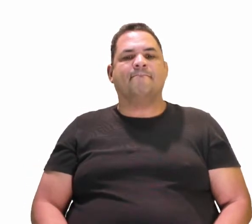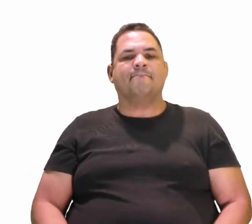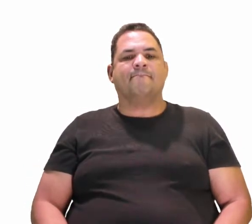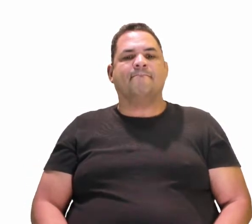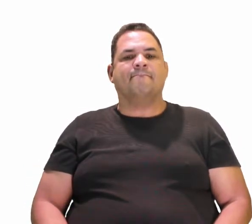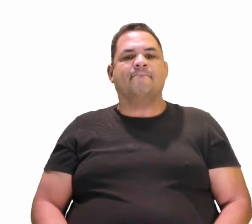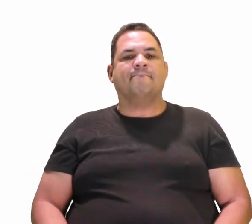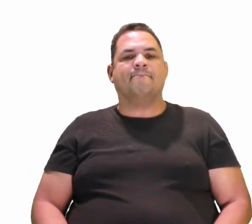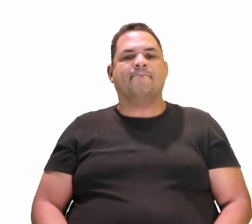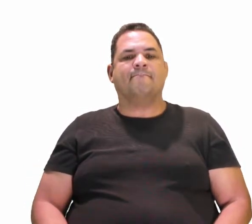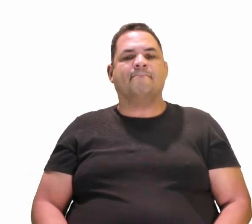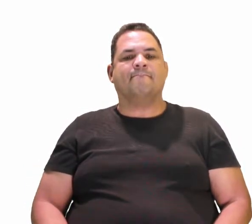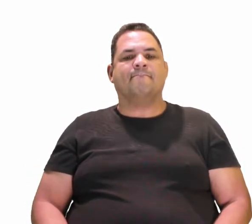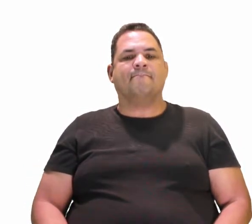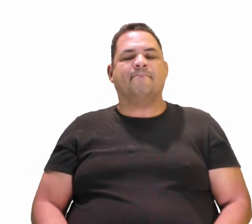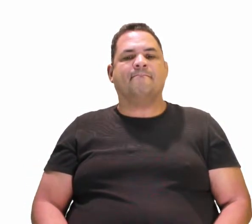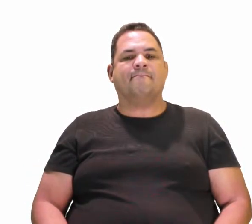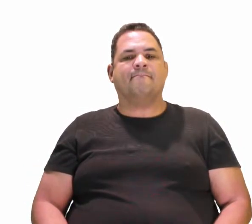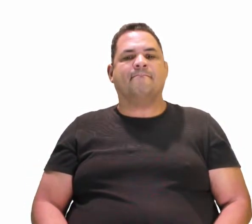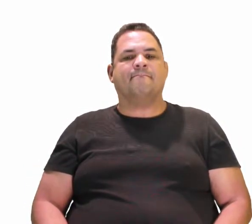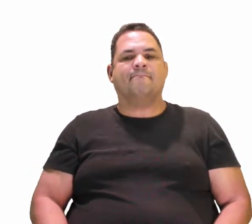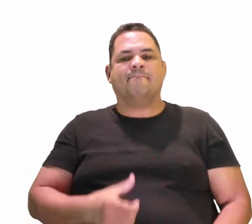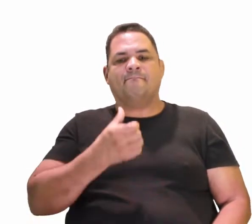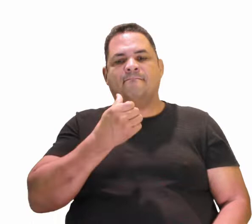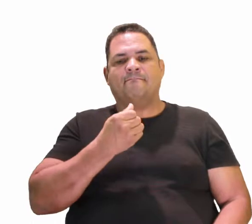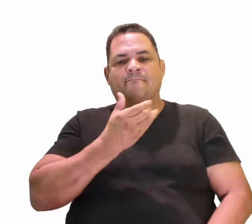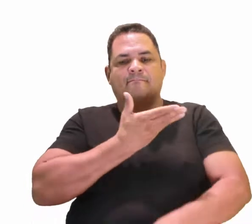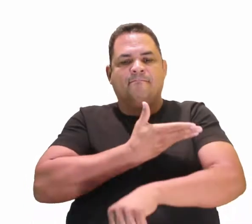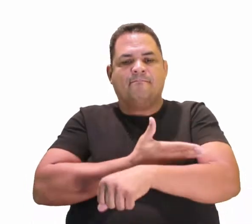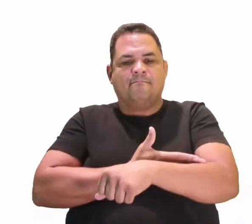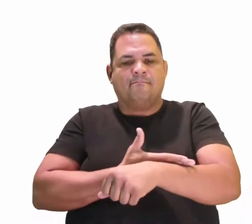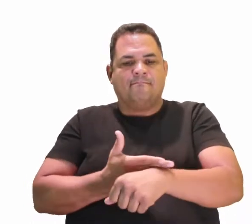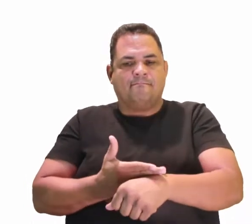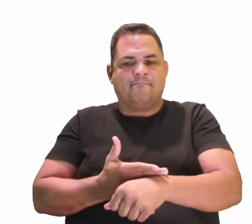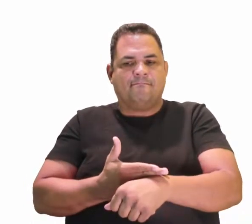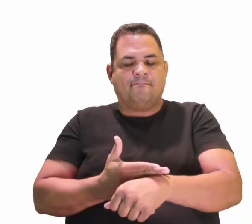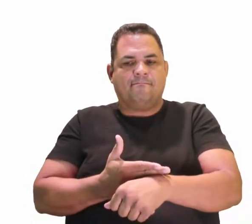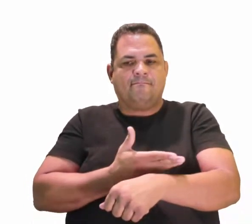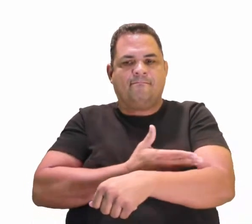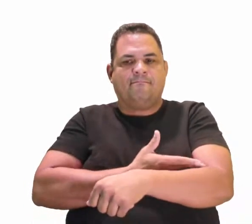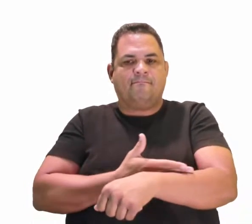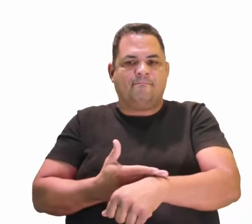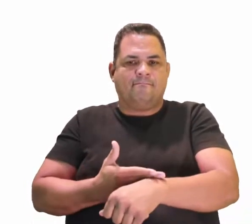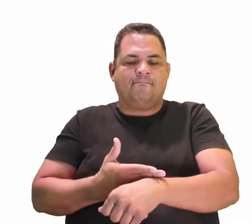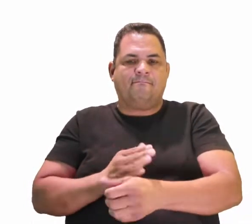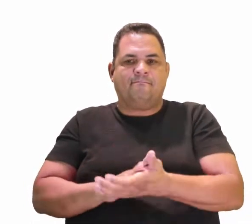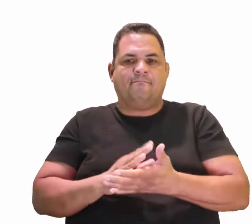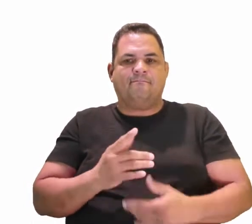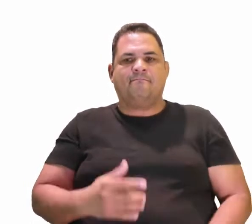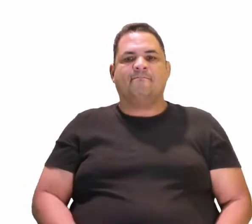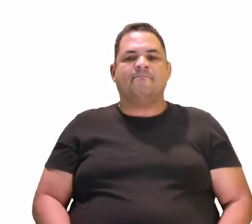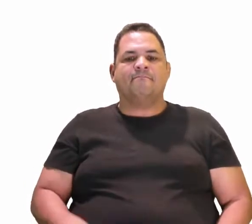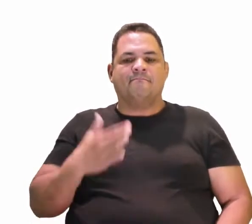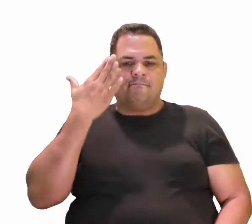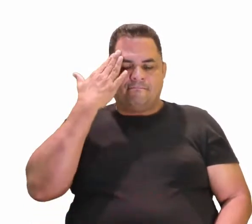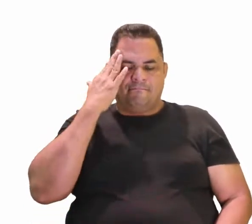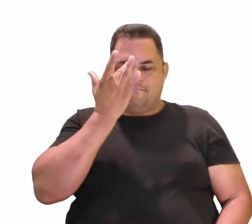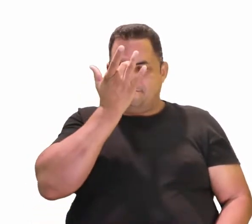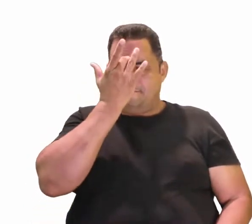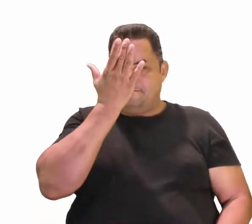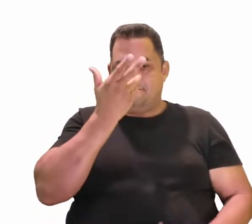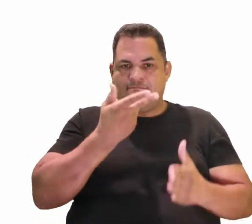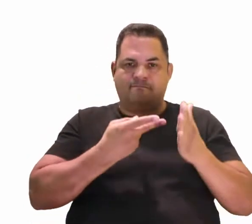4, 5, 6 habits, 6 hábitos. Então, a palavra habits, muito fácil de a gente entender que